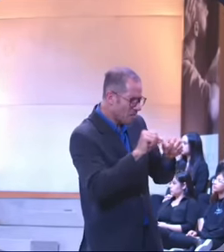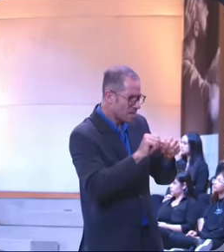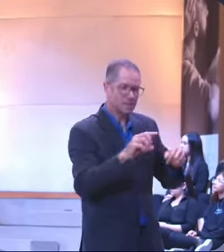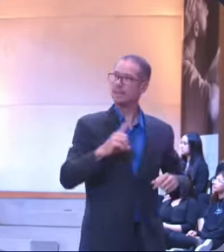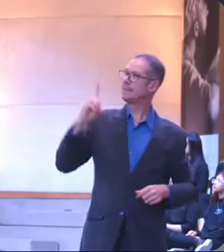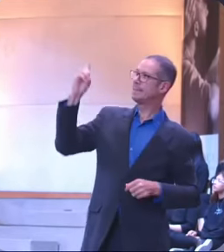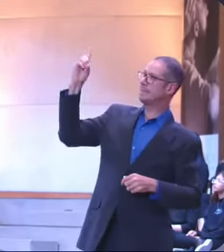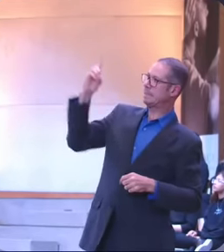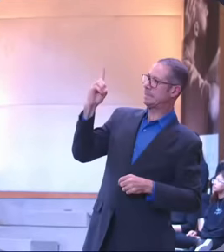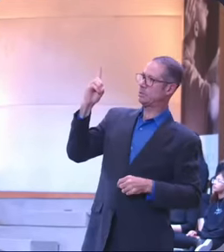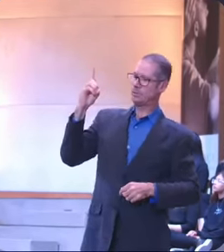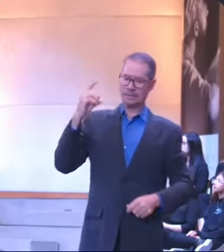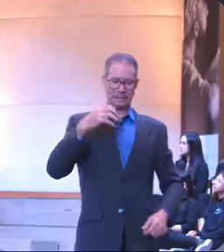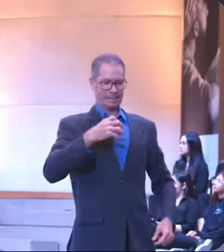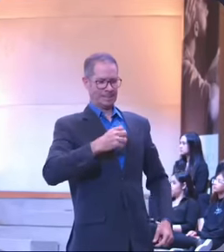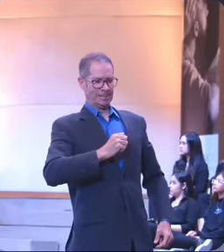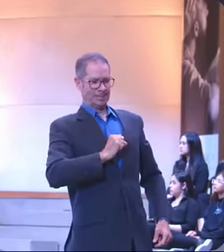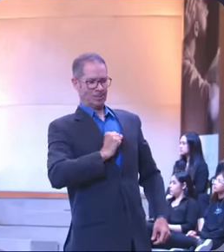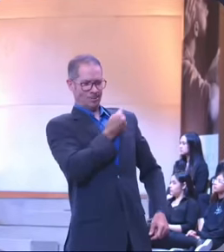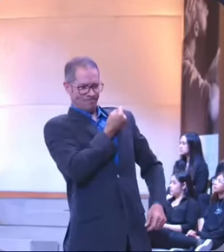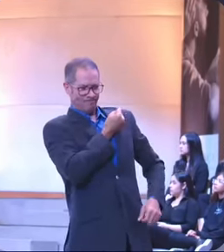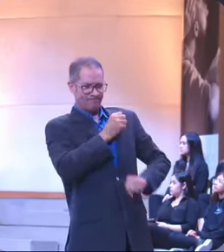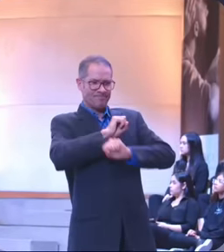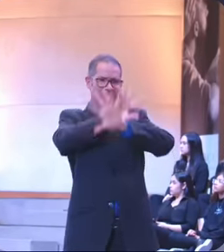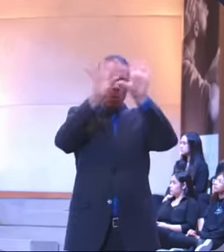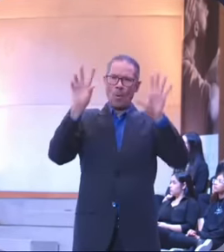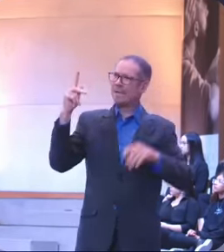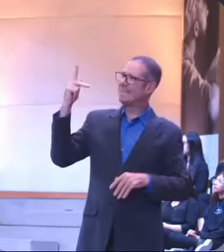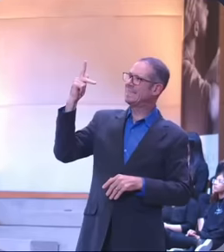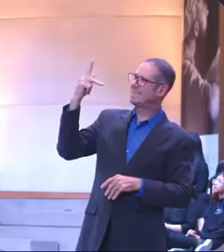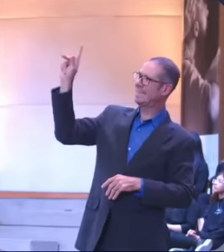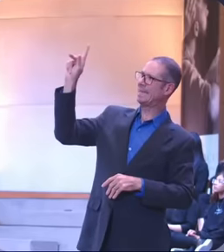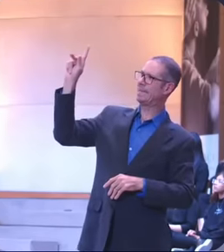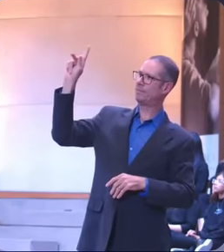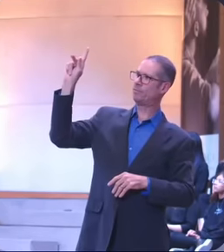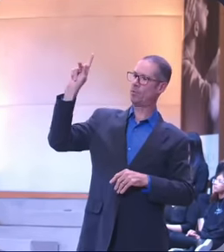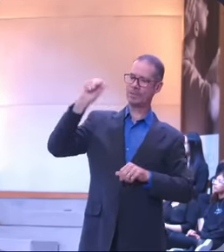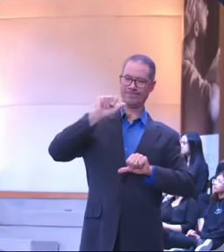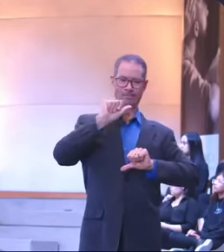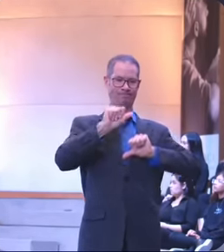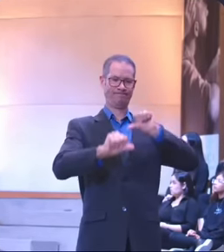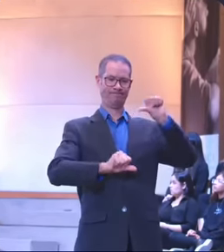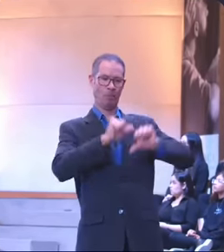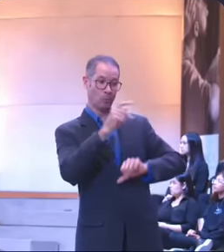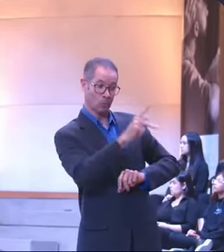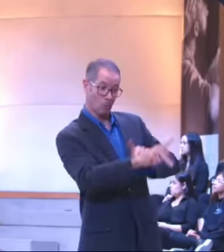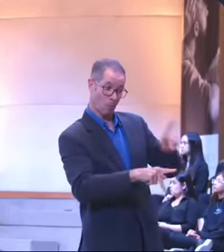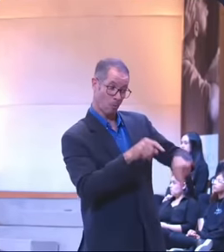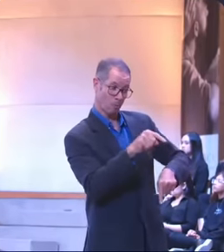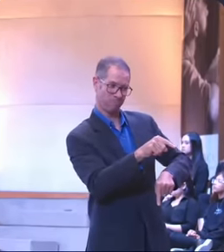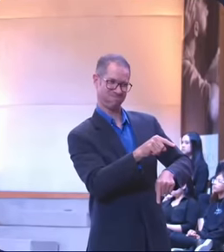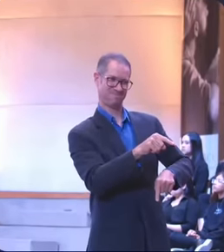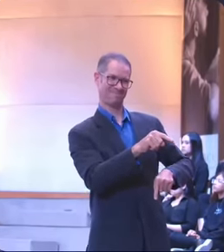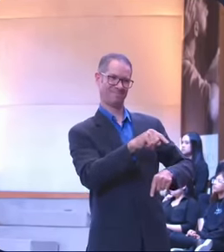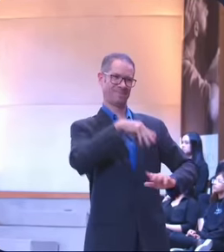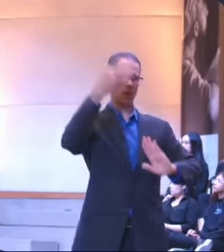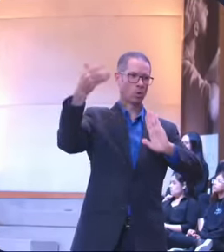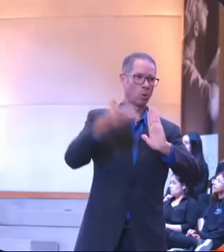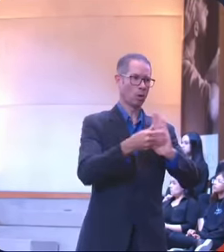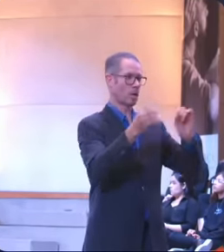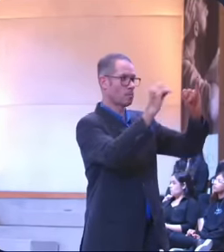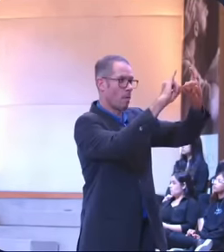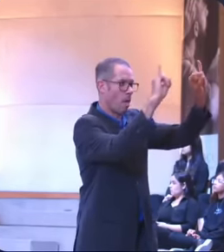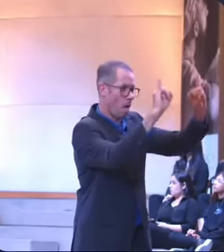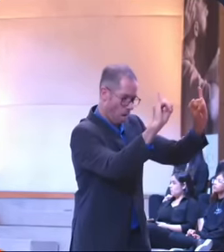ficou irado, porque a glória dele foi deturpada. A palavra de Deus diz que toda